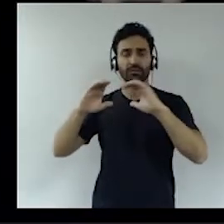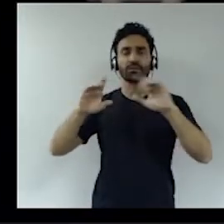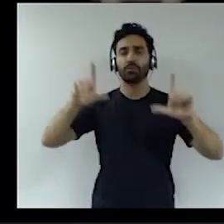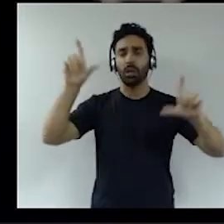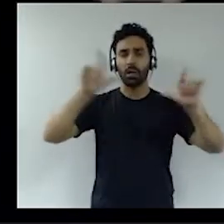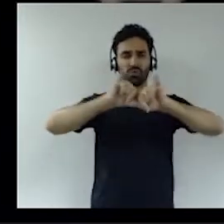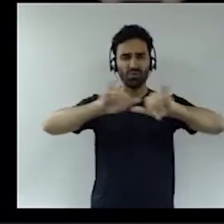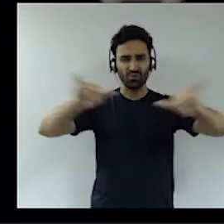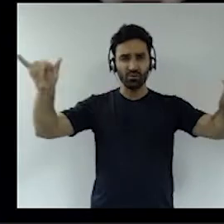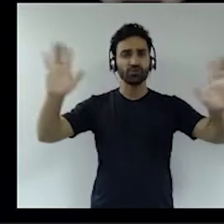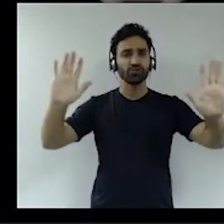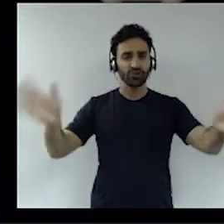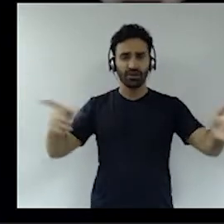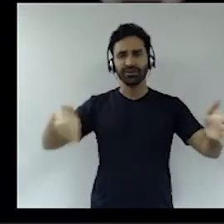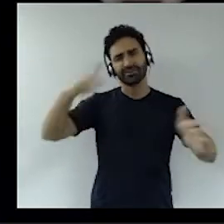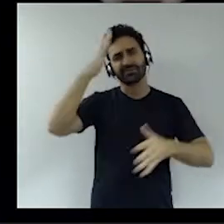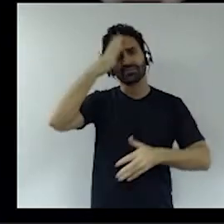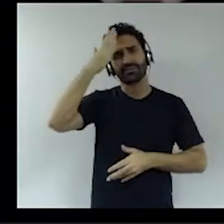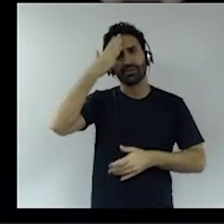epidemia